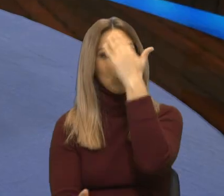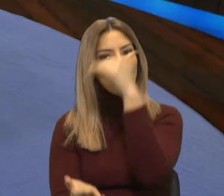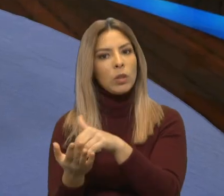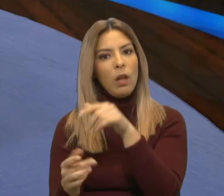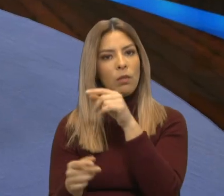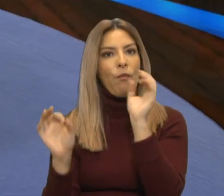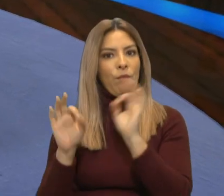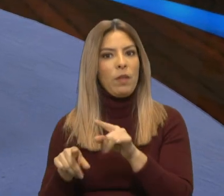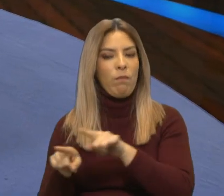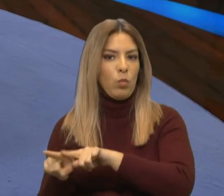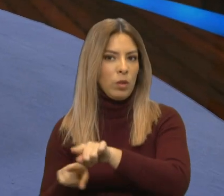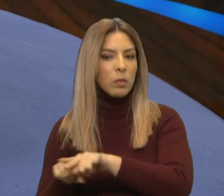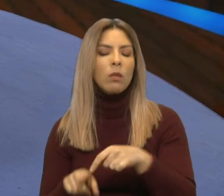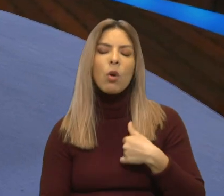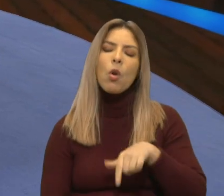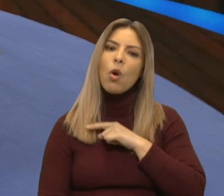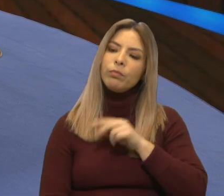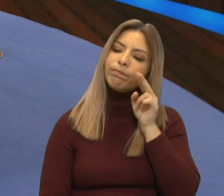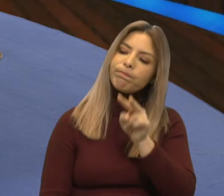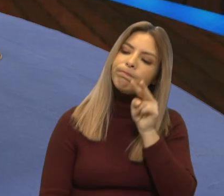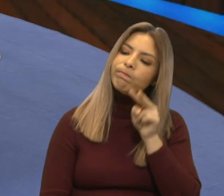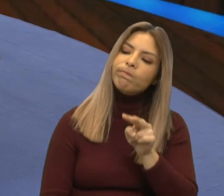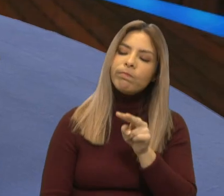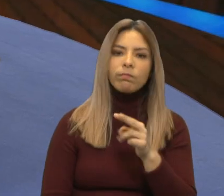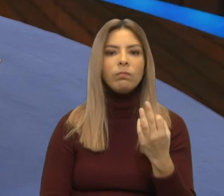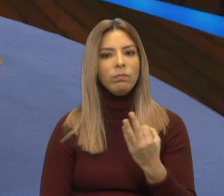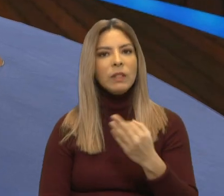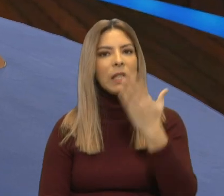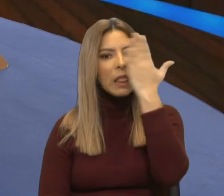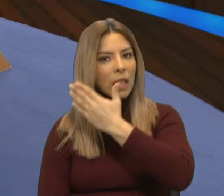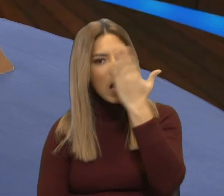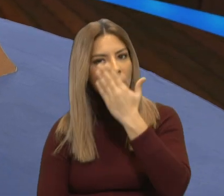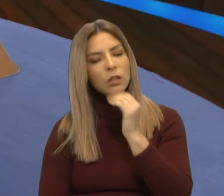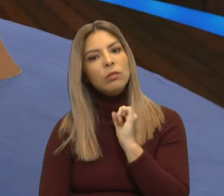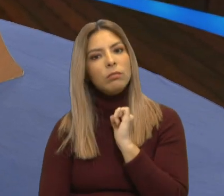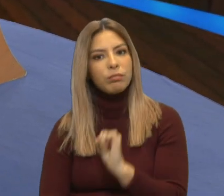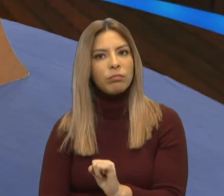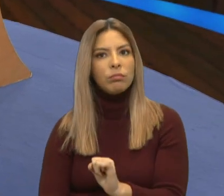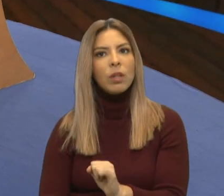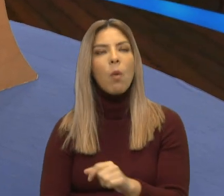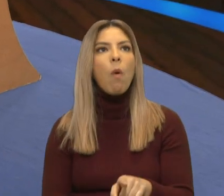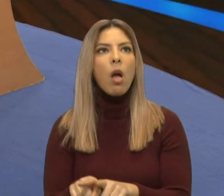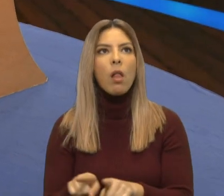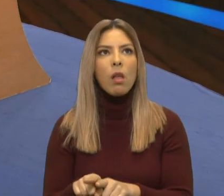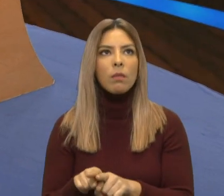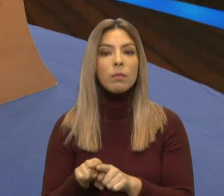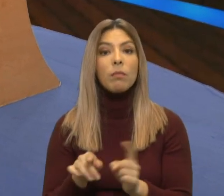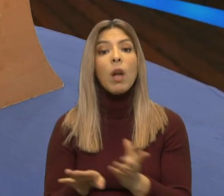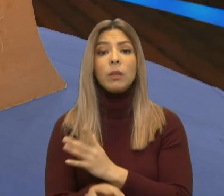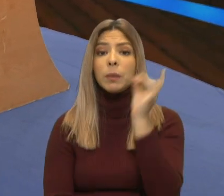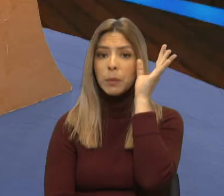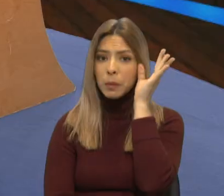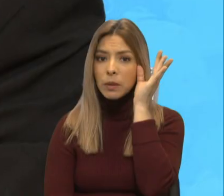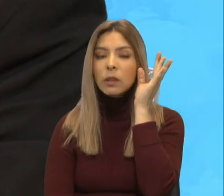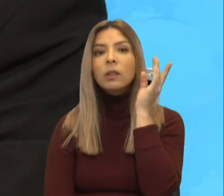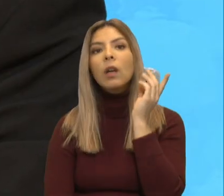que nós assistimos, né? Nós assistimos a dias de grande bom, além da fraude eleitoral ou